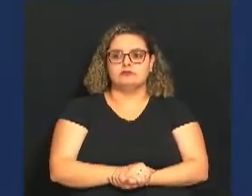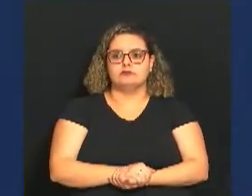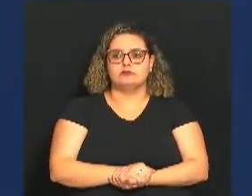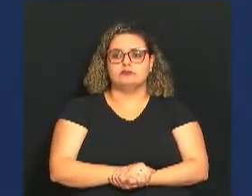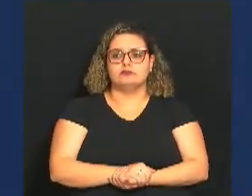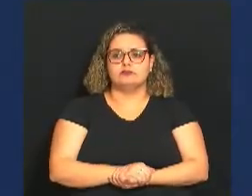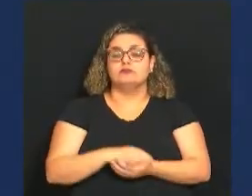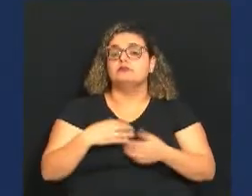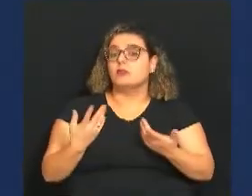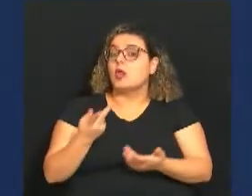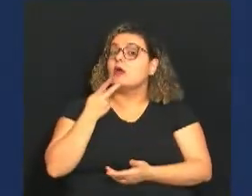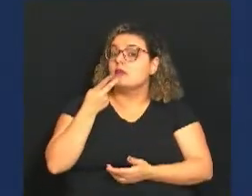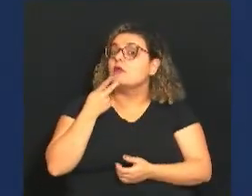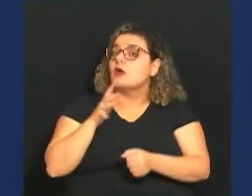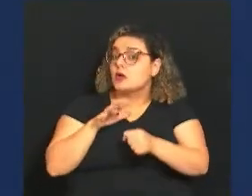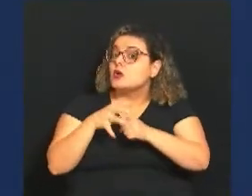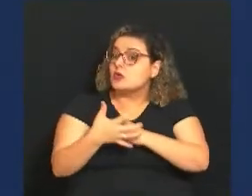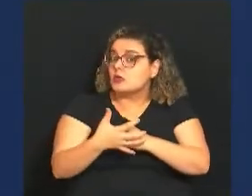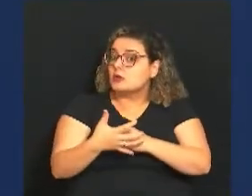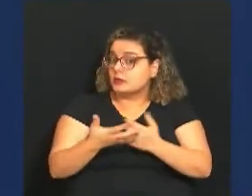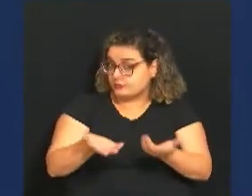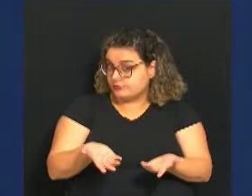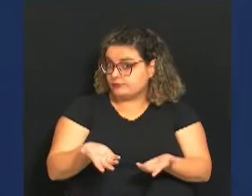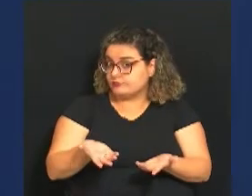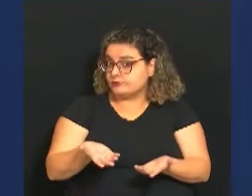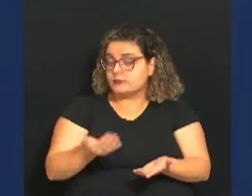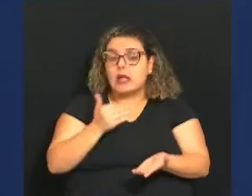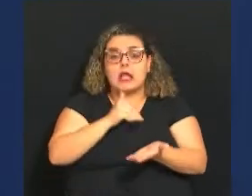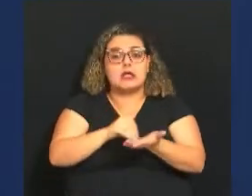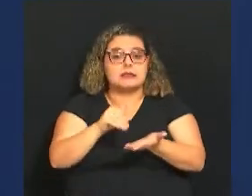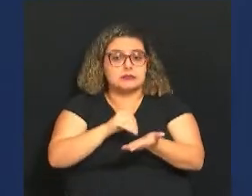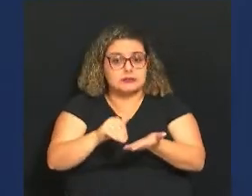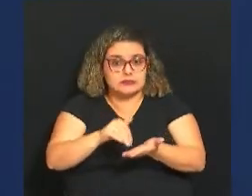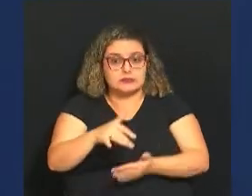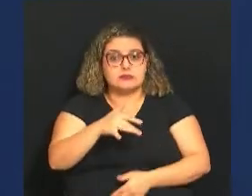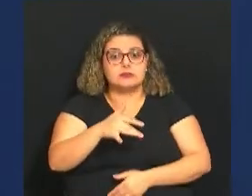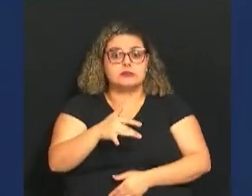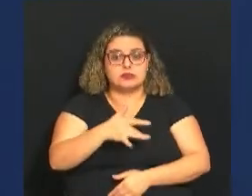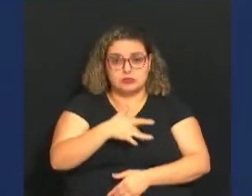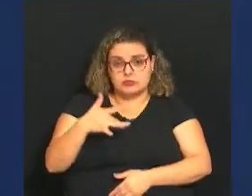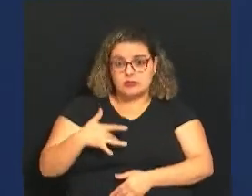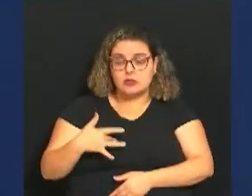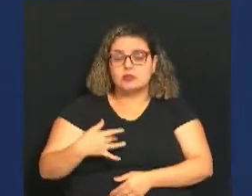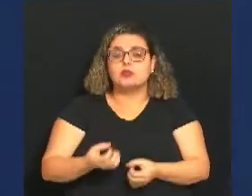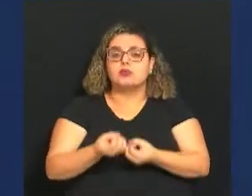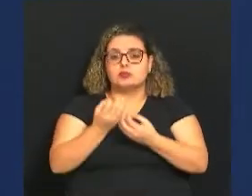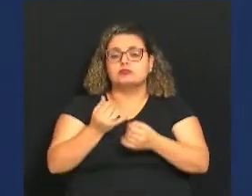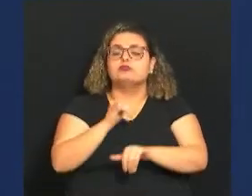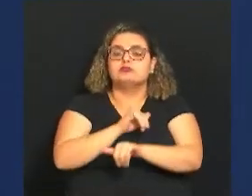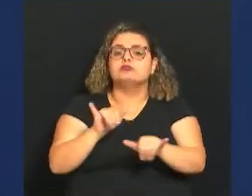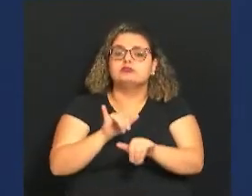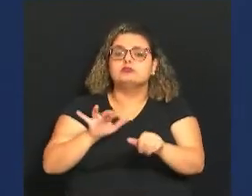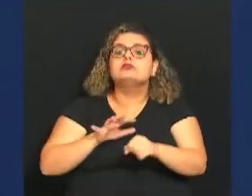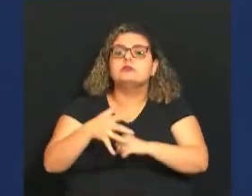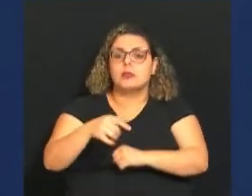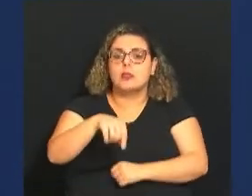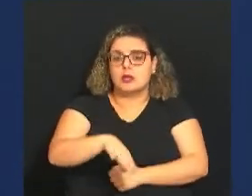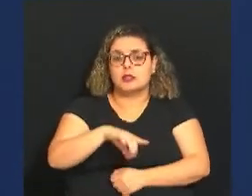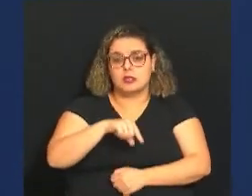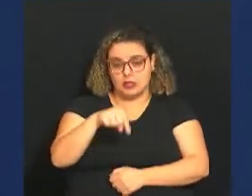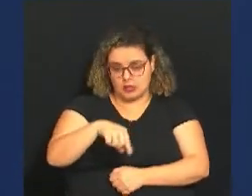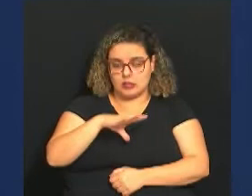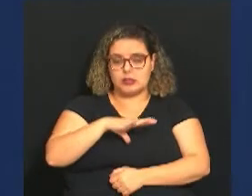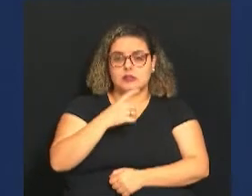E falar de Covid-19 agora, a Secretaria Municipal de Saúde divulgou os dados de coronavírus aqui em Campinas.